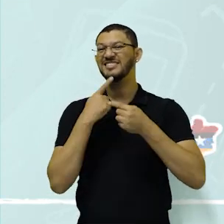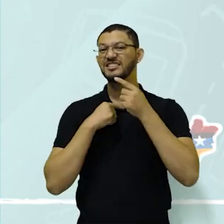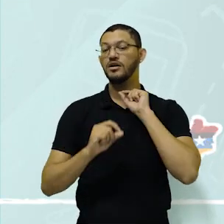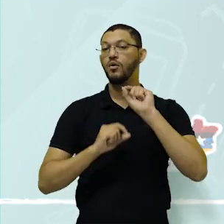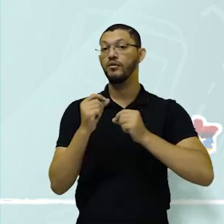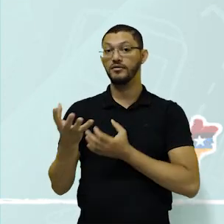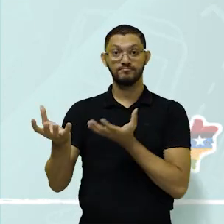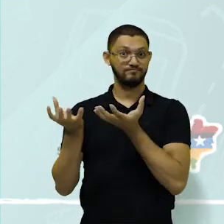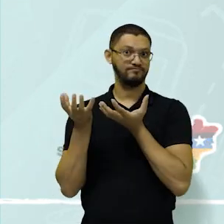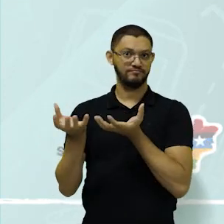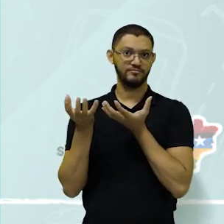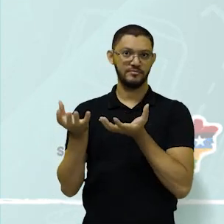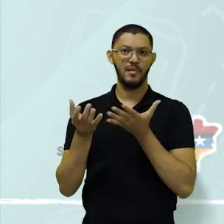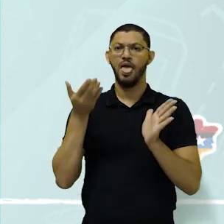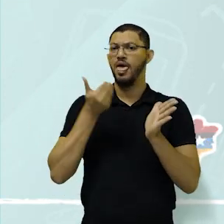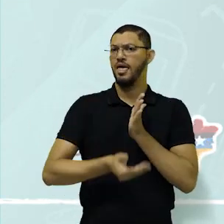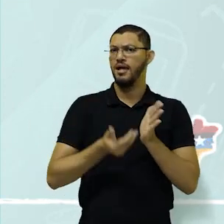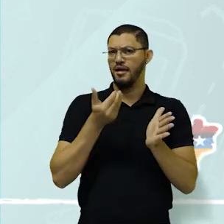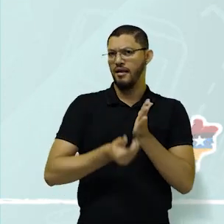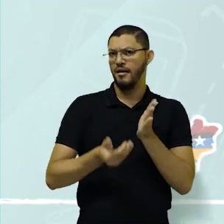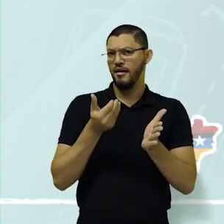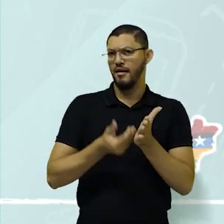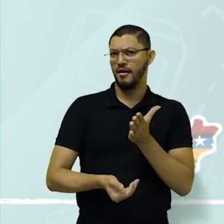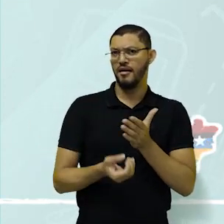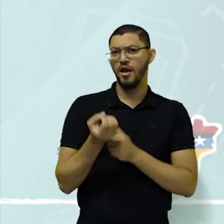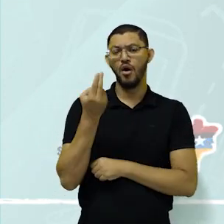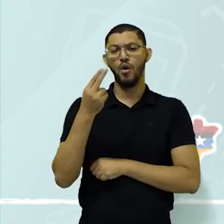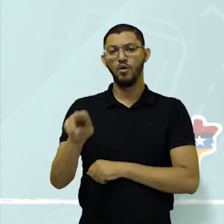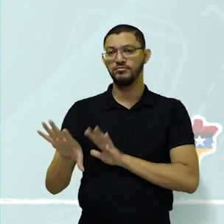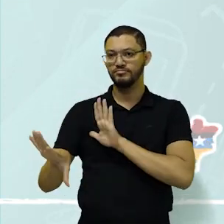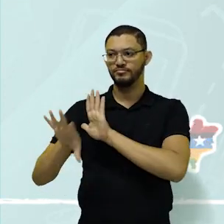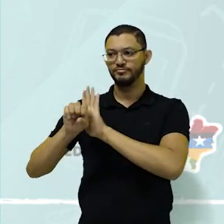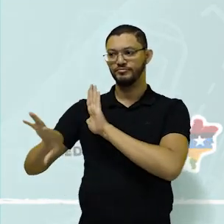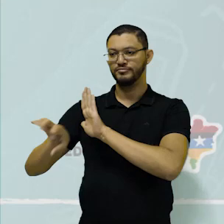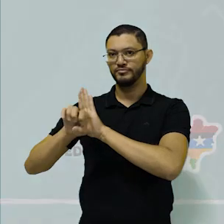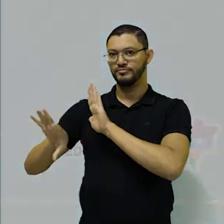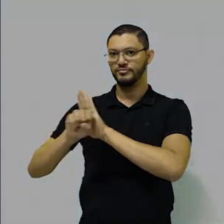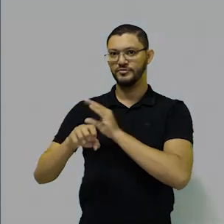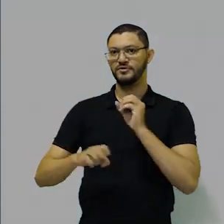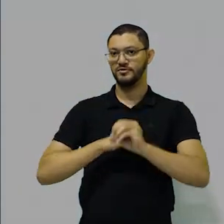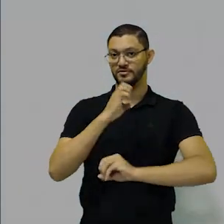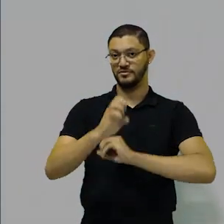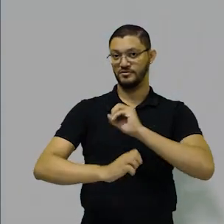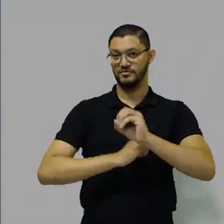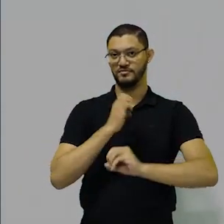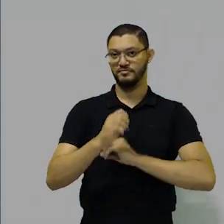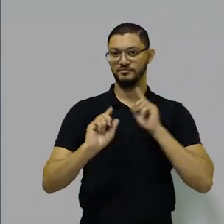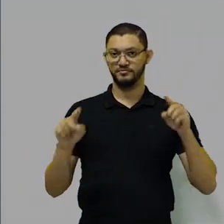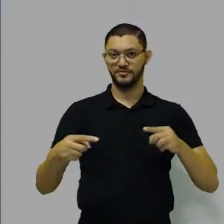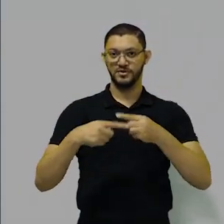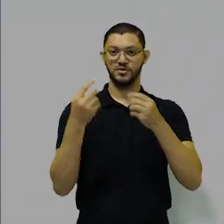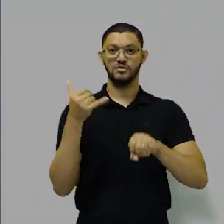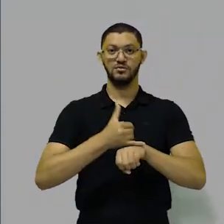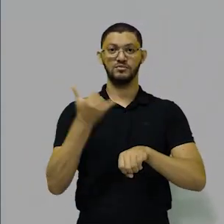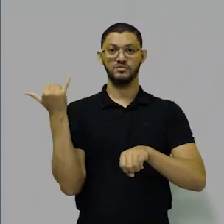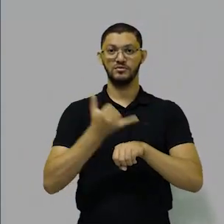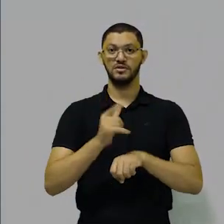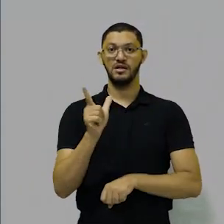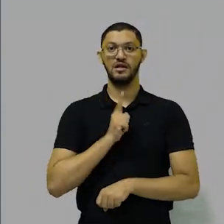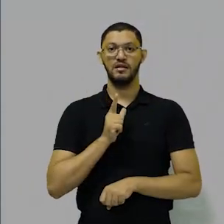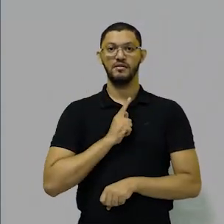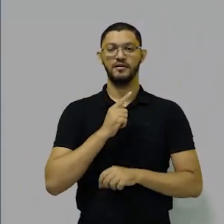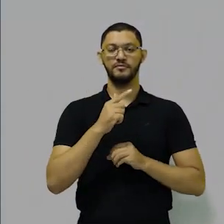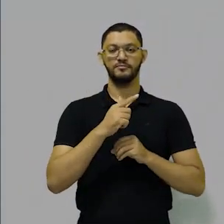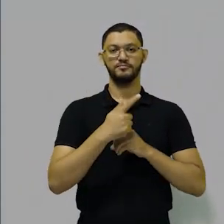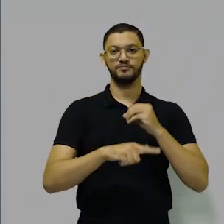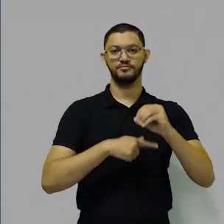o querer de perder e outro de ganhar elétrons. Então, na ligação iônica, nós temos